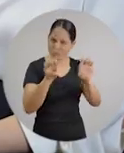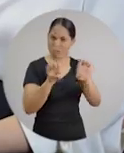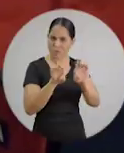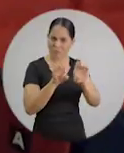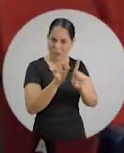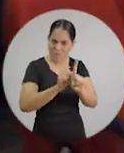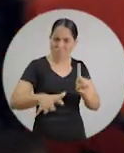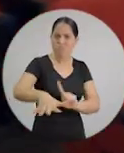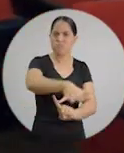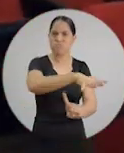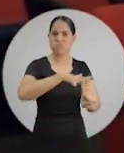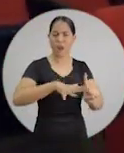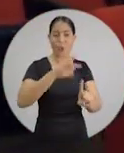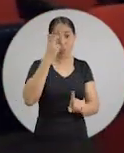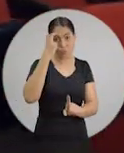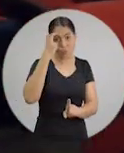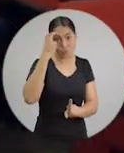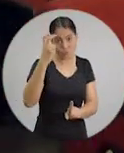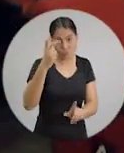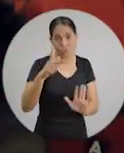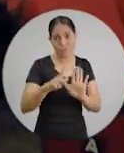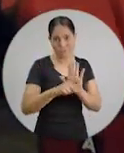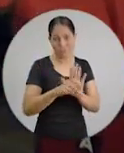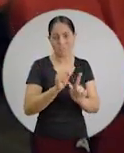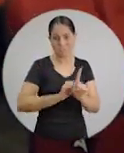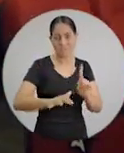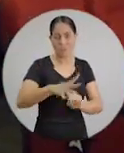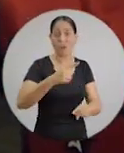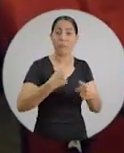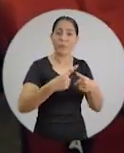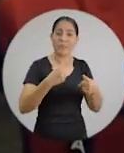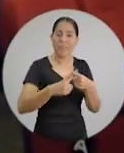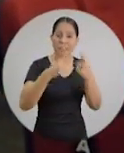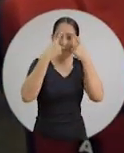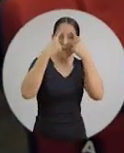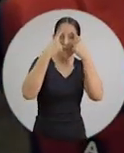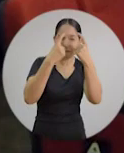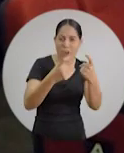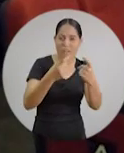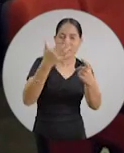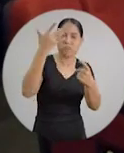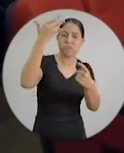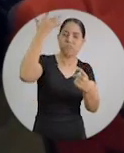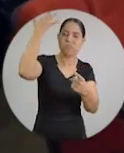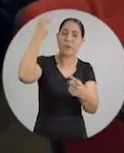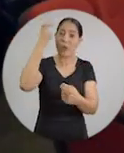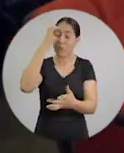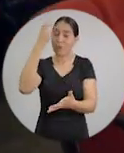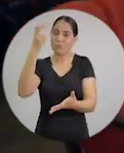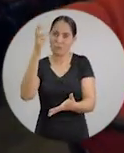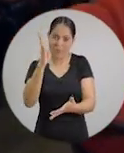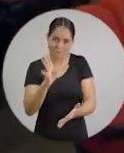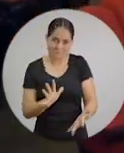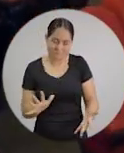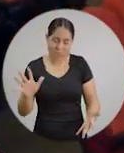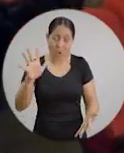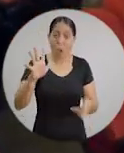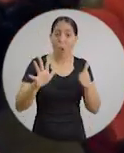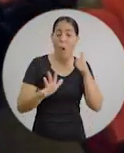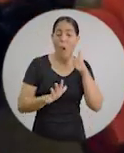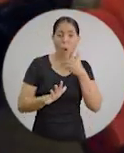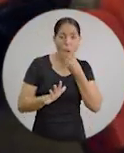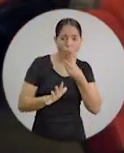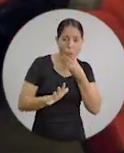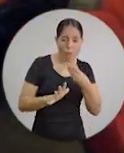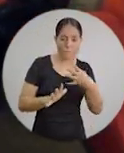sobretudo, estrutural mesmo da sociedade, cultural. A violência ela vem dentro de um contexto de uma cultura,